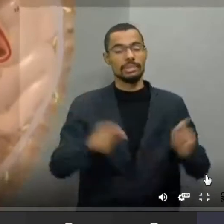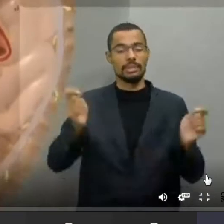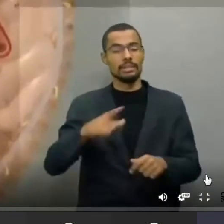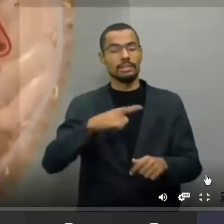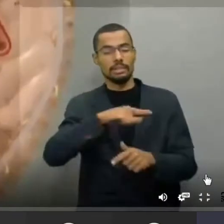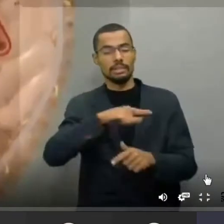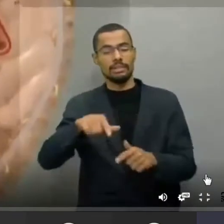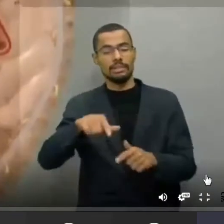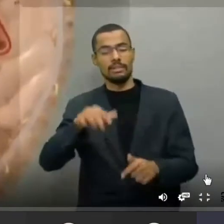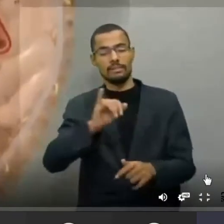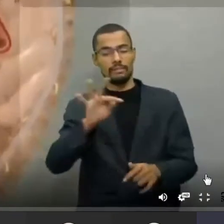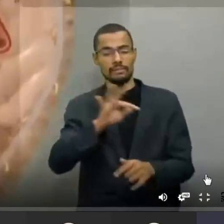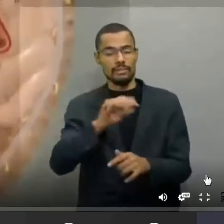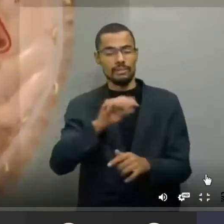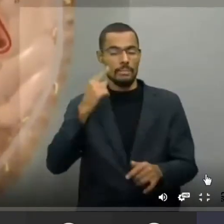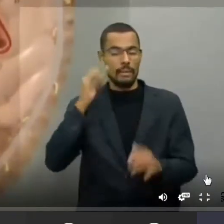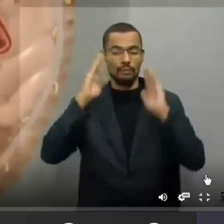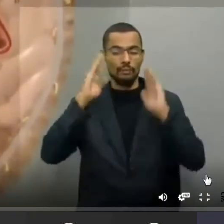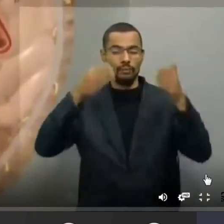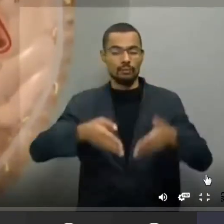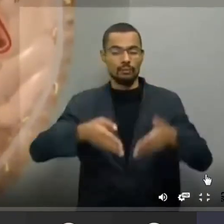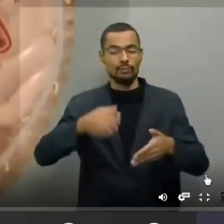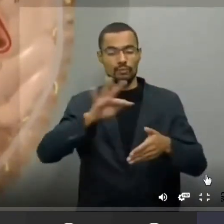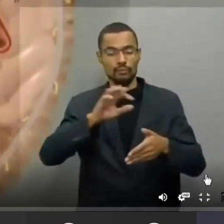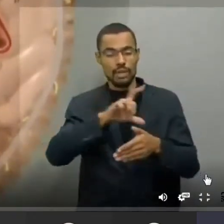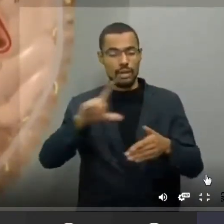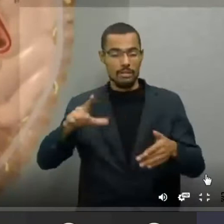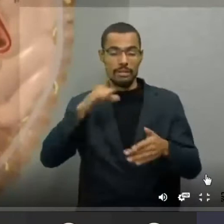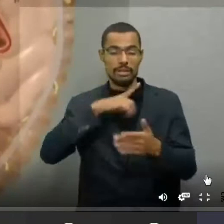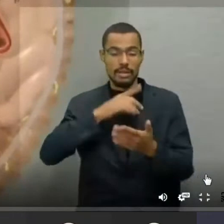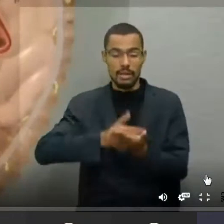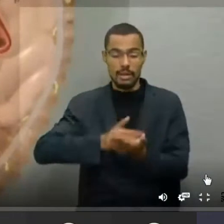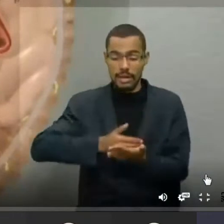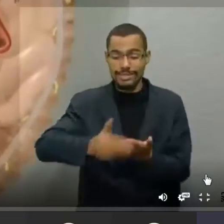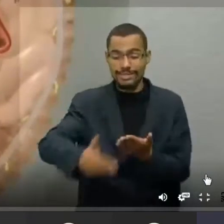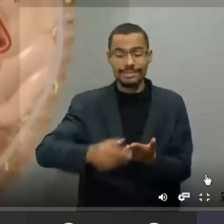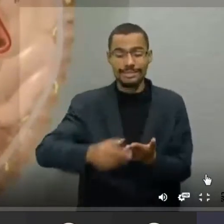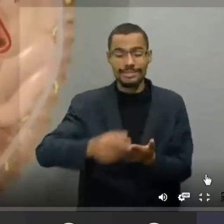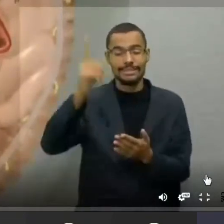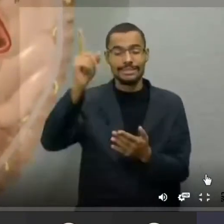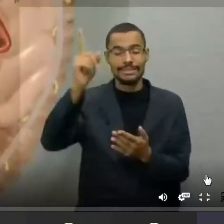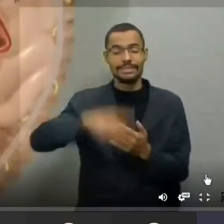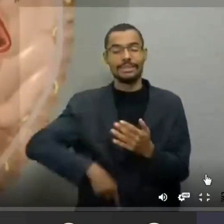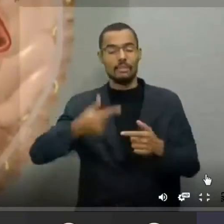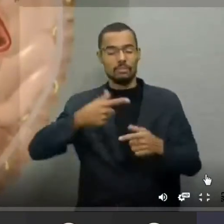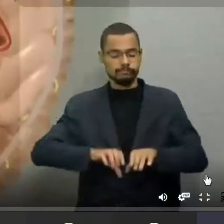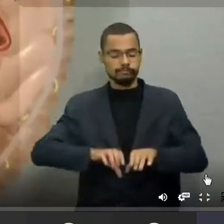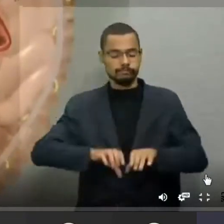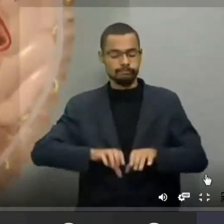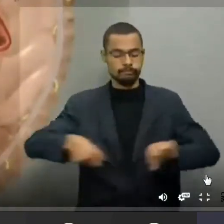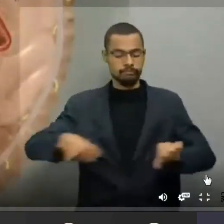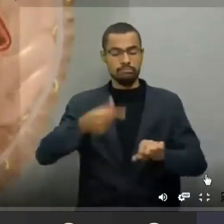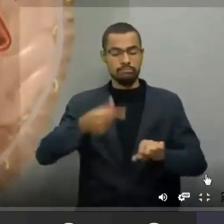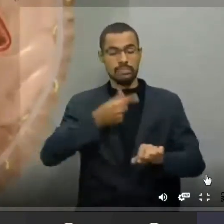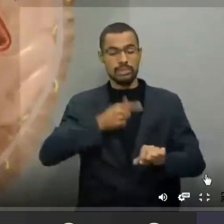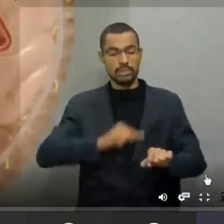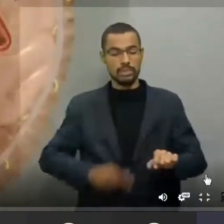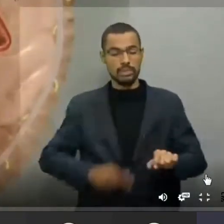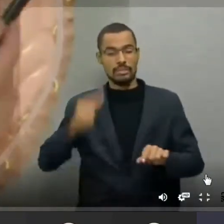pelo esfíncter ilho-cecal, que é o início da porção do intestino grosso. Então, eu tenho ali os